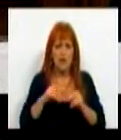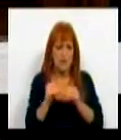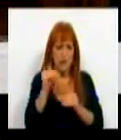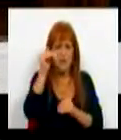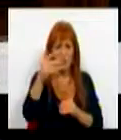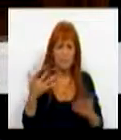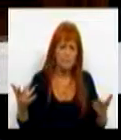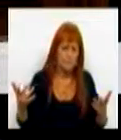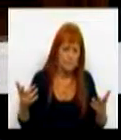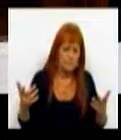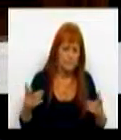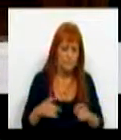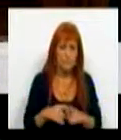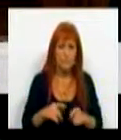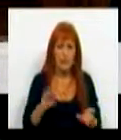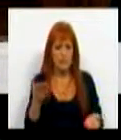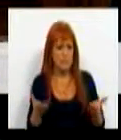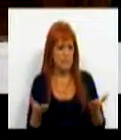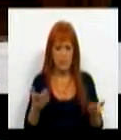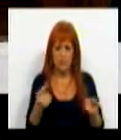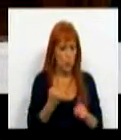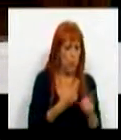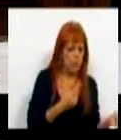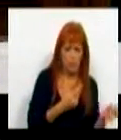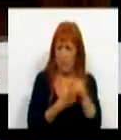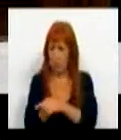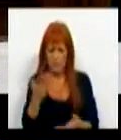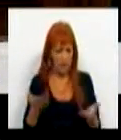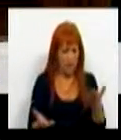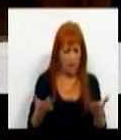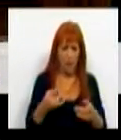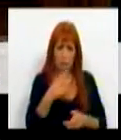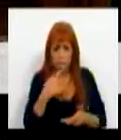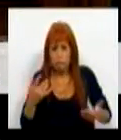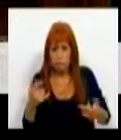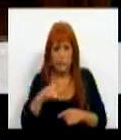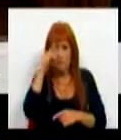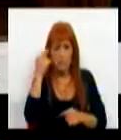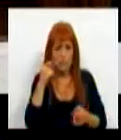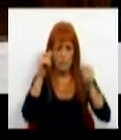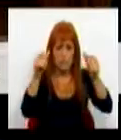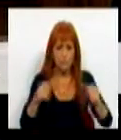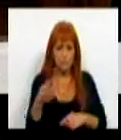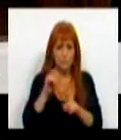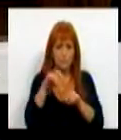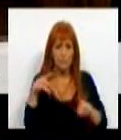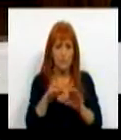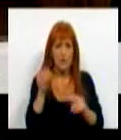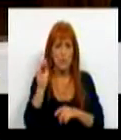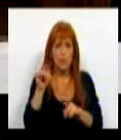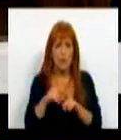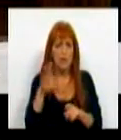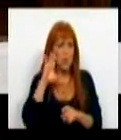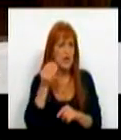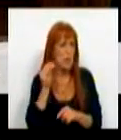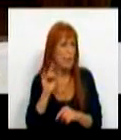Portanto, quer dizer, contrabalançando uma coisa como a outra, é muito difícil classificar o Banif como um banco. Aliás, eu não